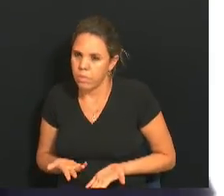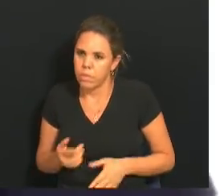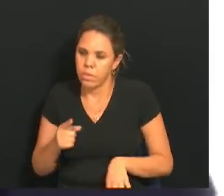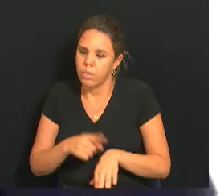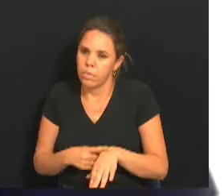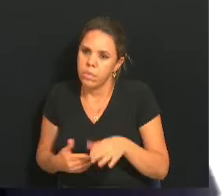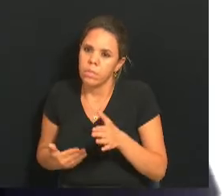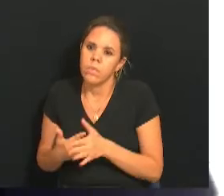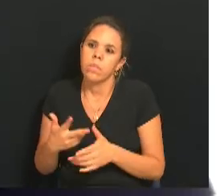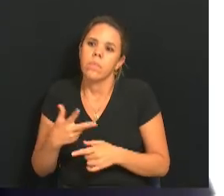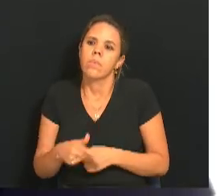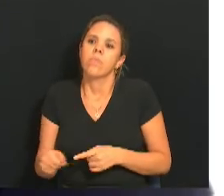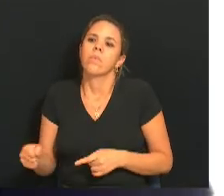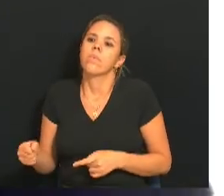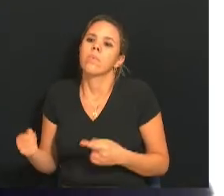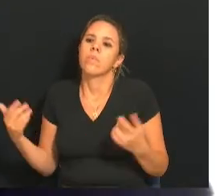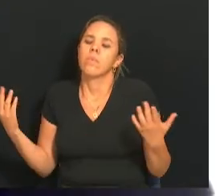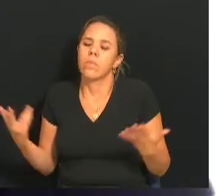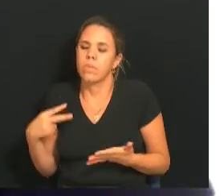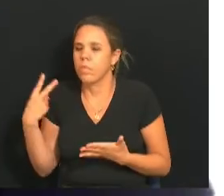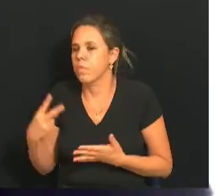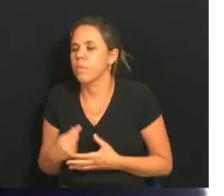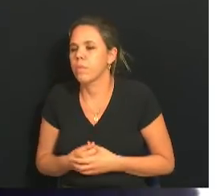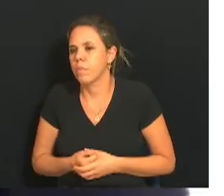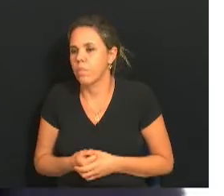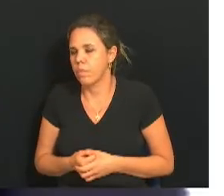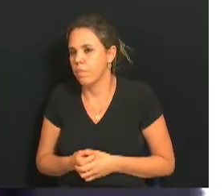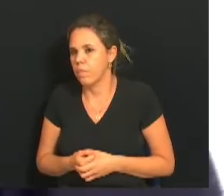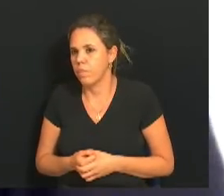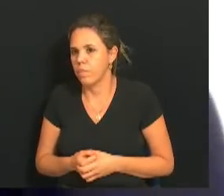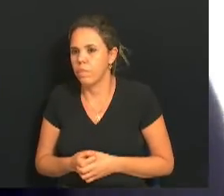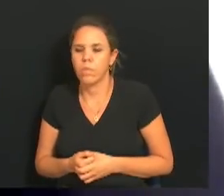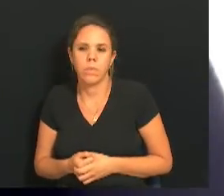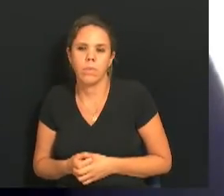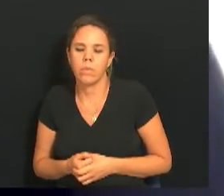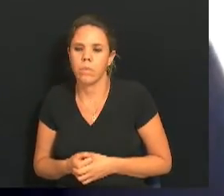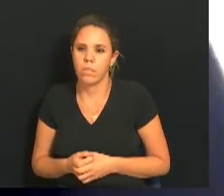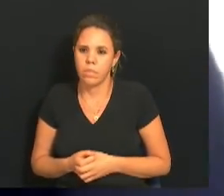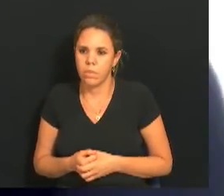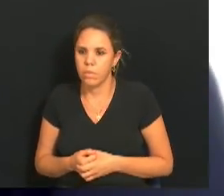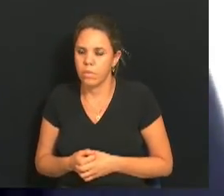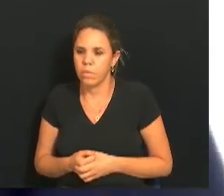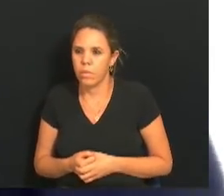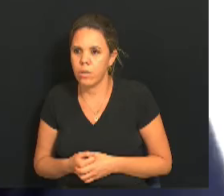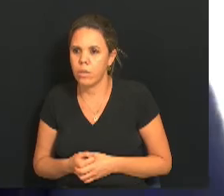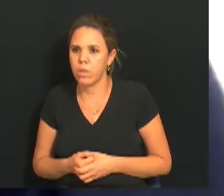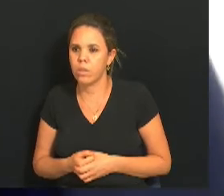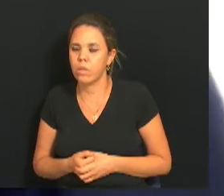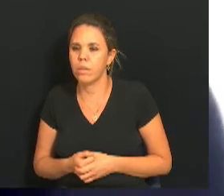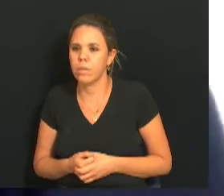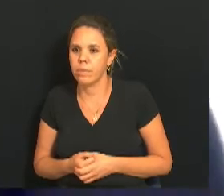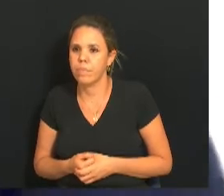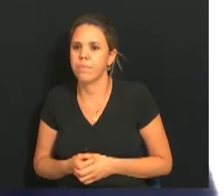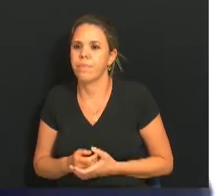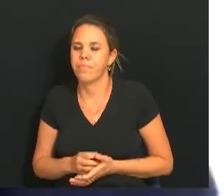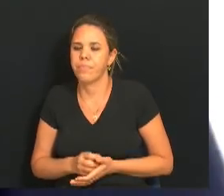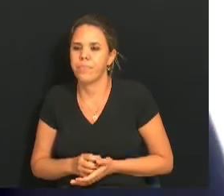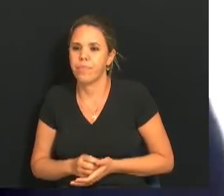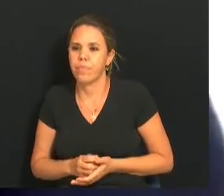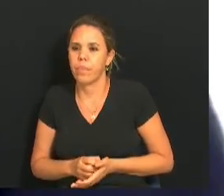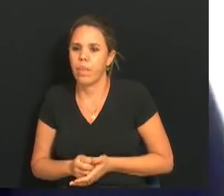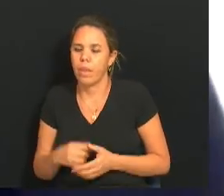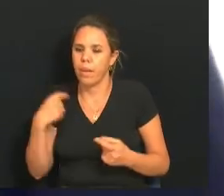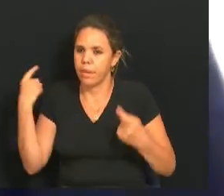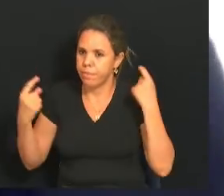né, e aí agora o vereador Paulo Búfalo também, a gente está com bastante essa preocupação, né,